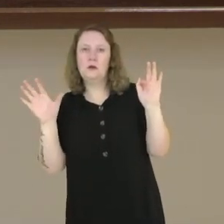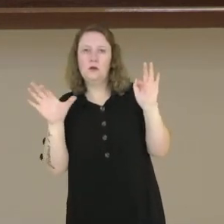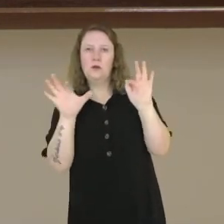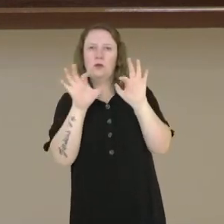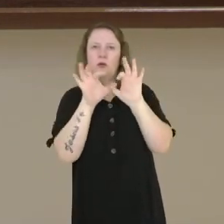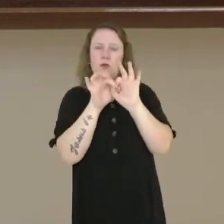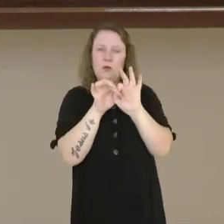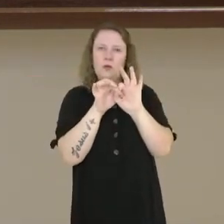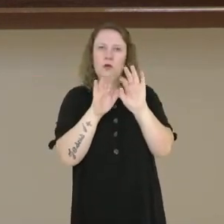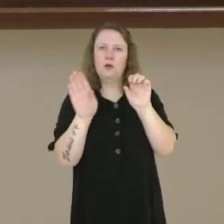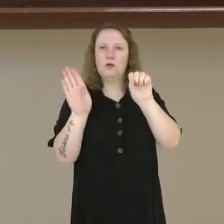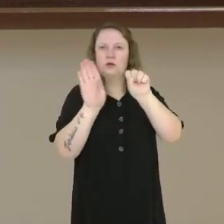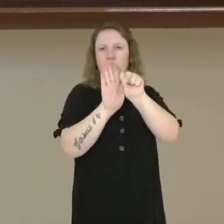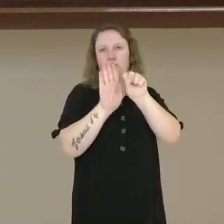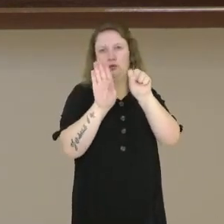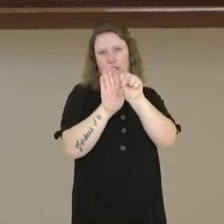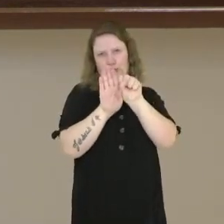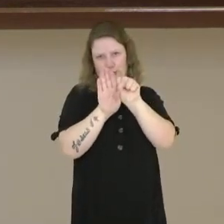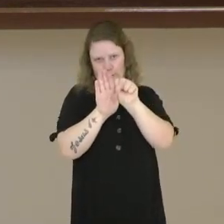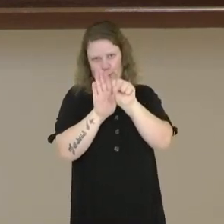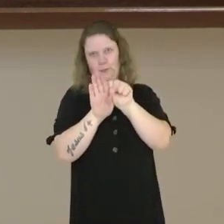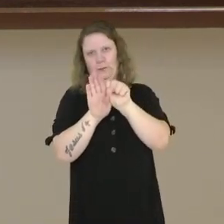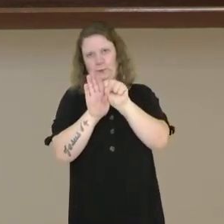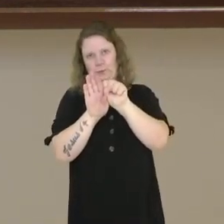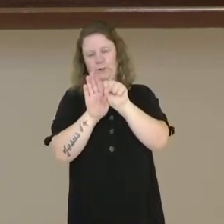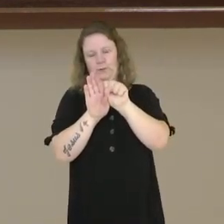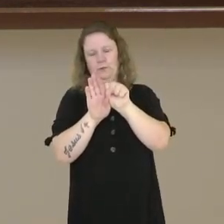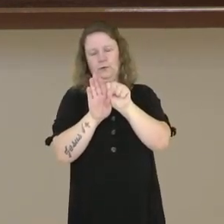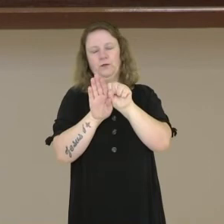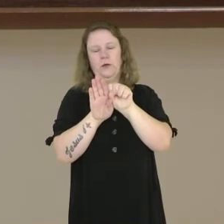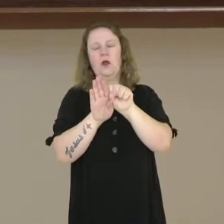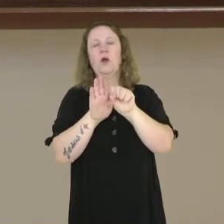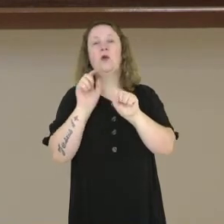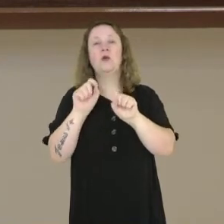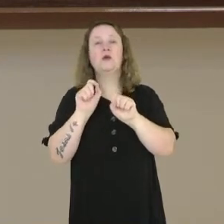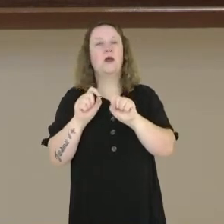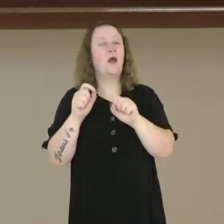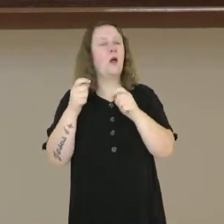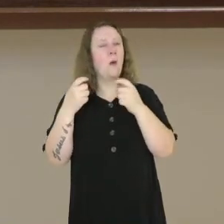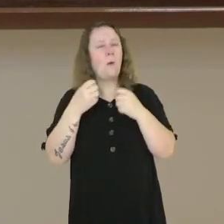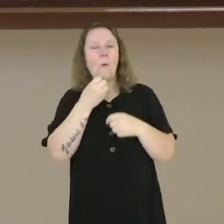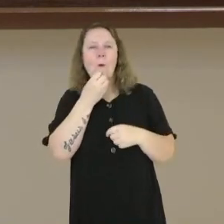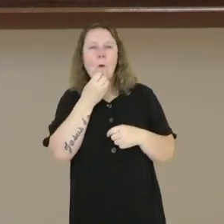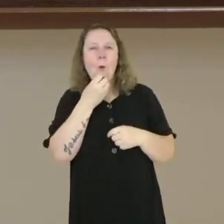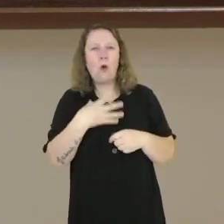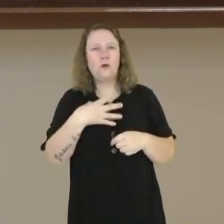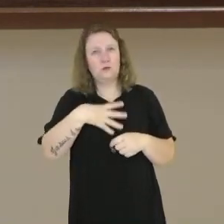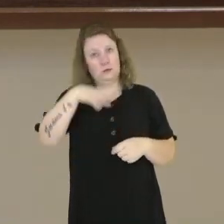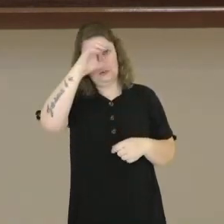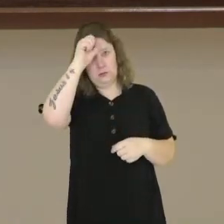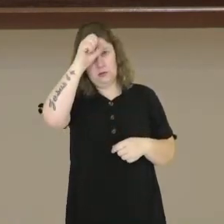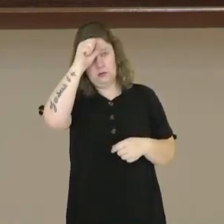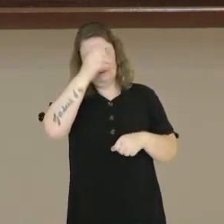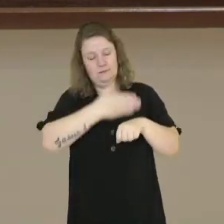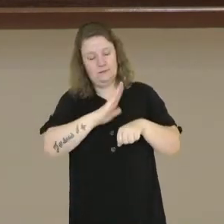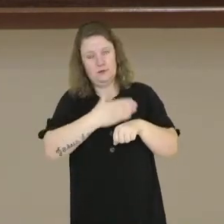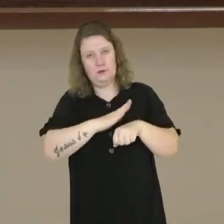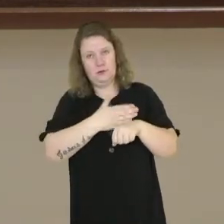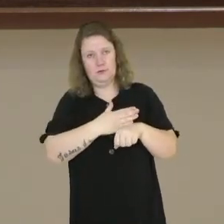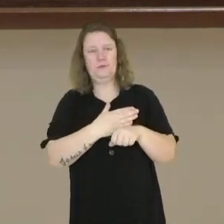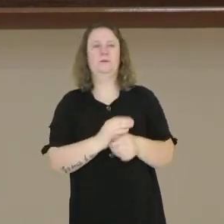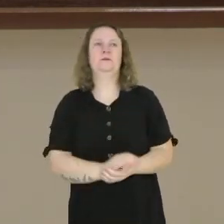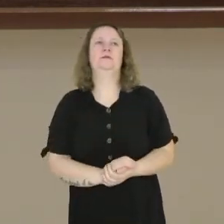você precisa aprender nessa sequência de aulas em que nós teremos o estudo das orações subordinadas substantivas,